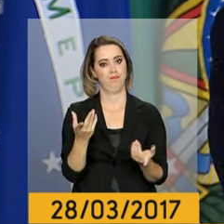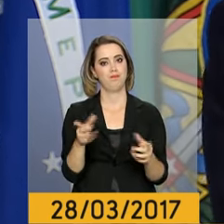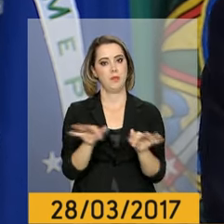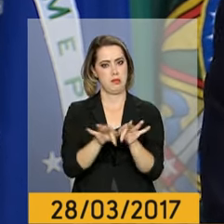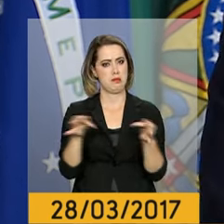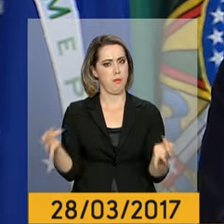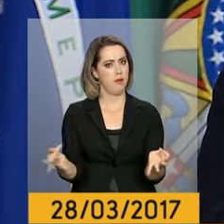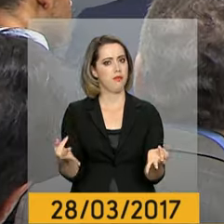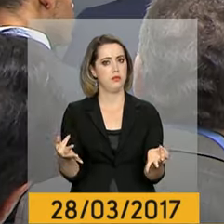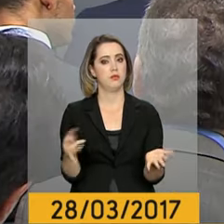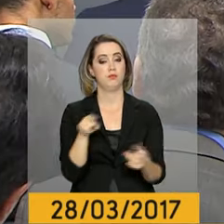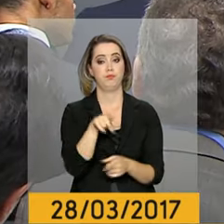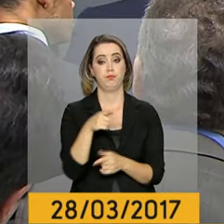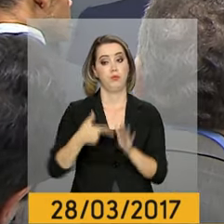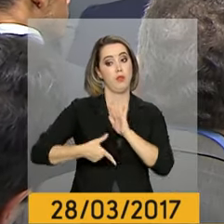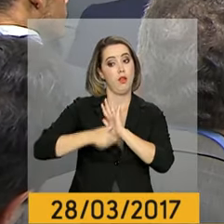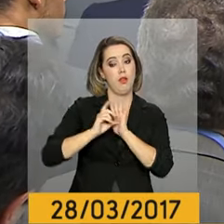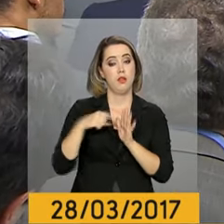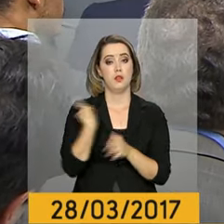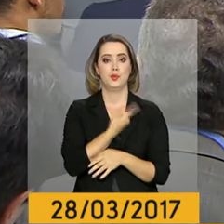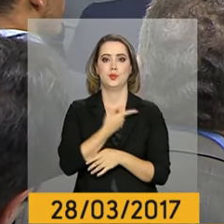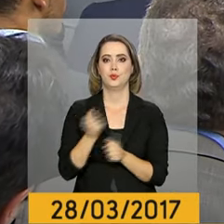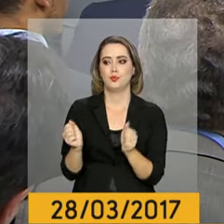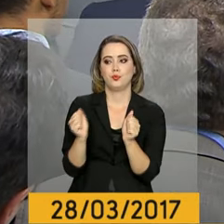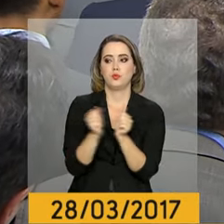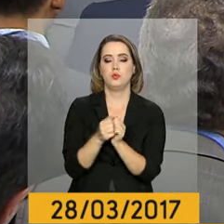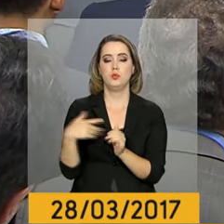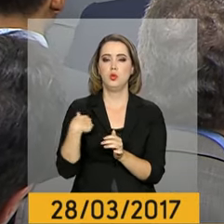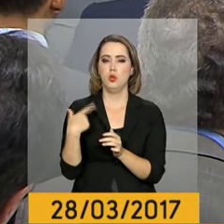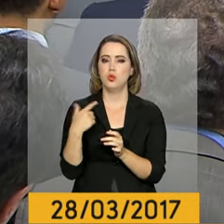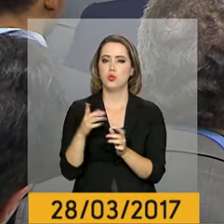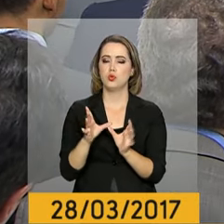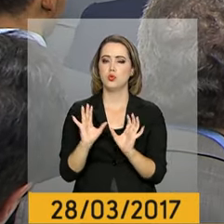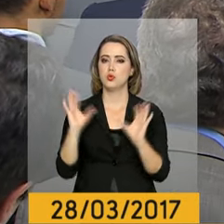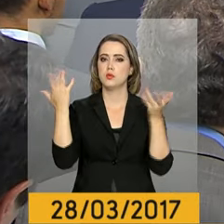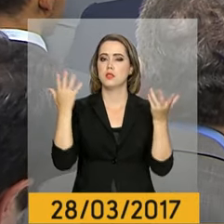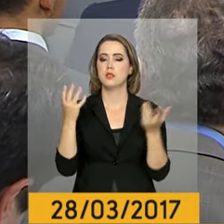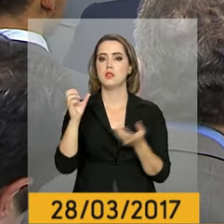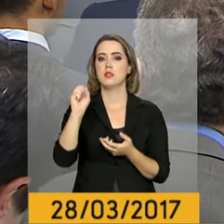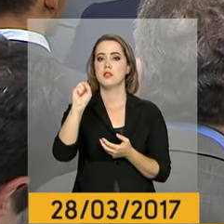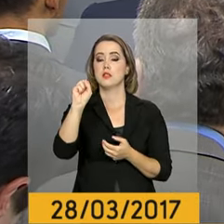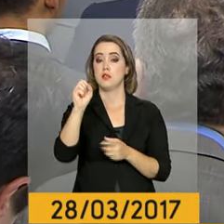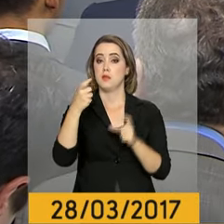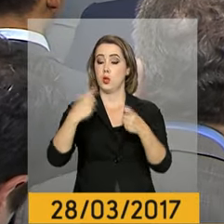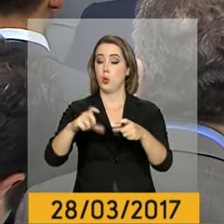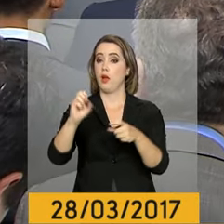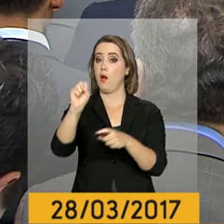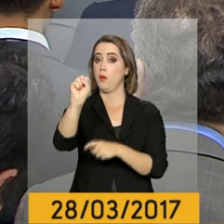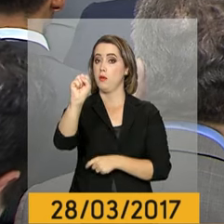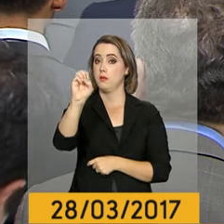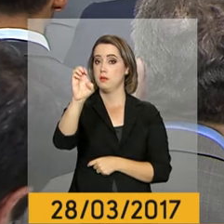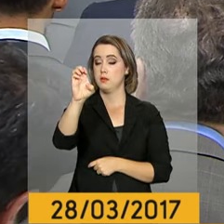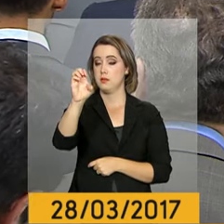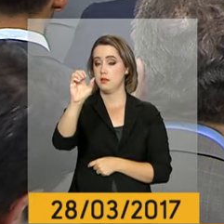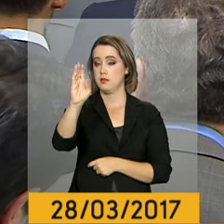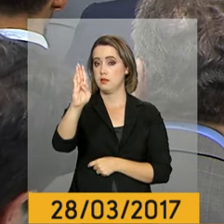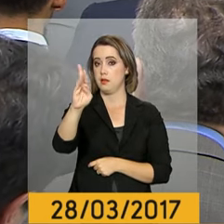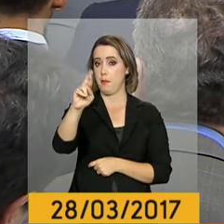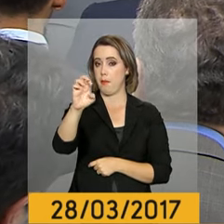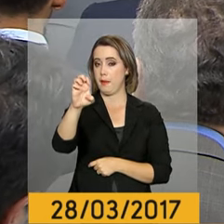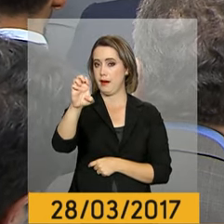cab estava presente solenidade lá no sebrai em que nós